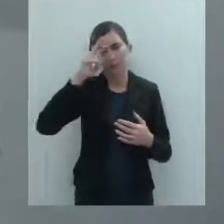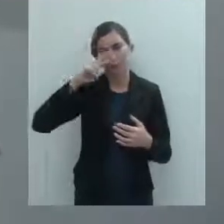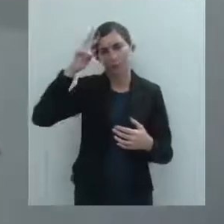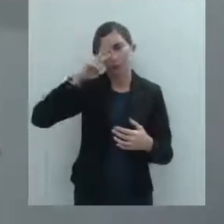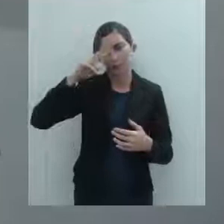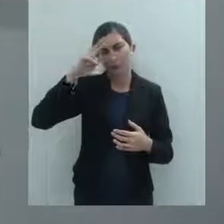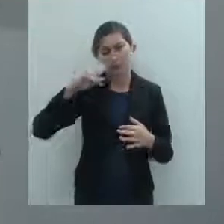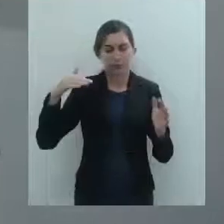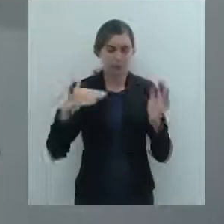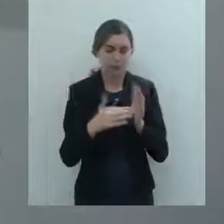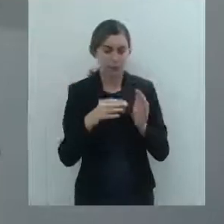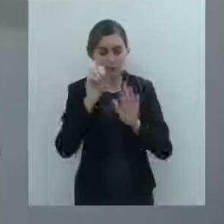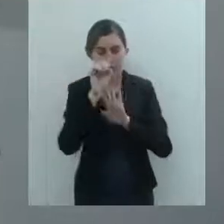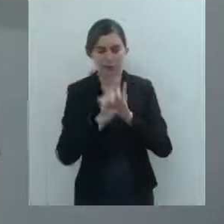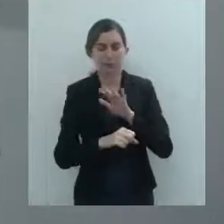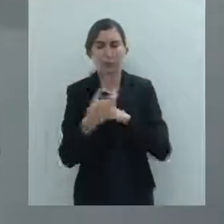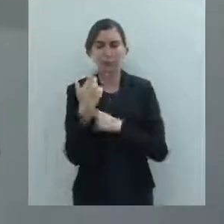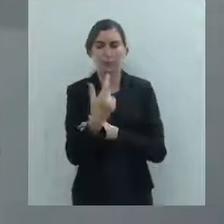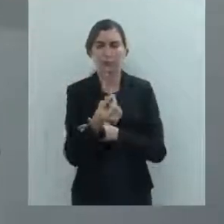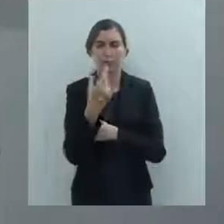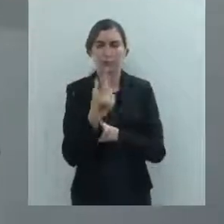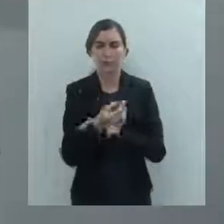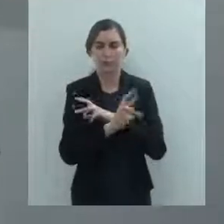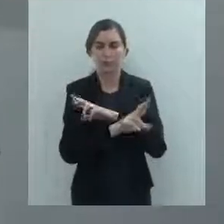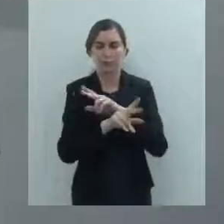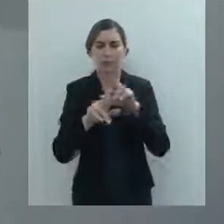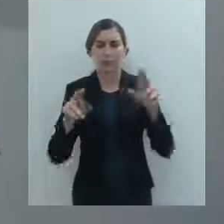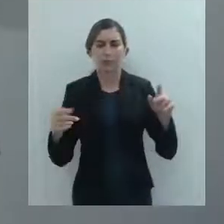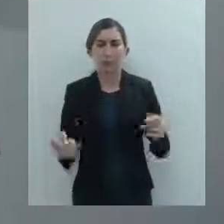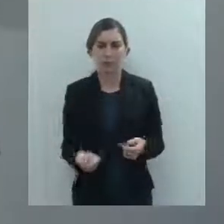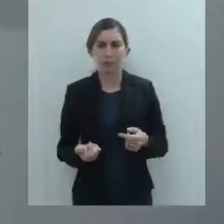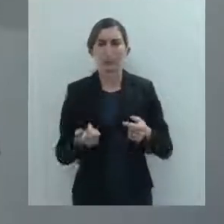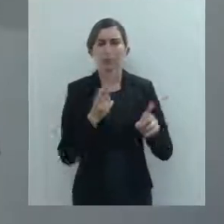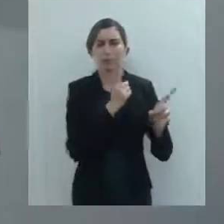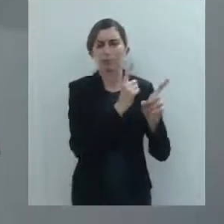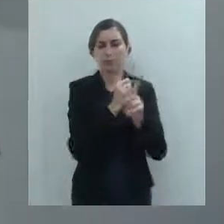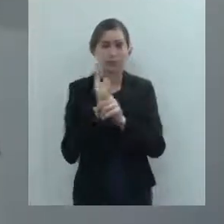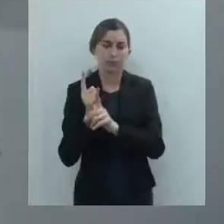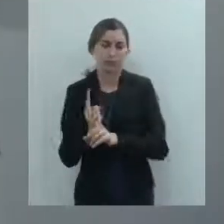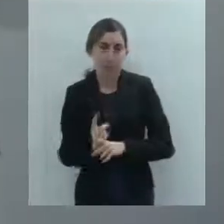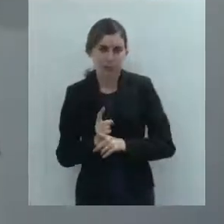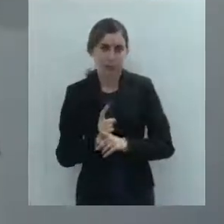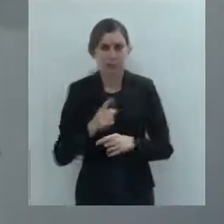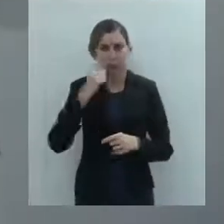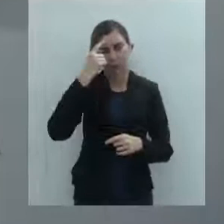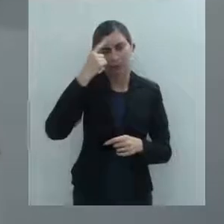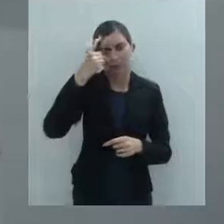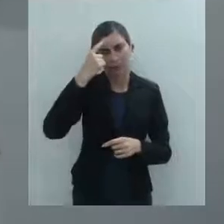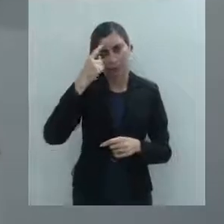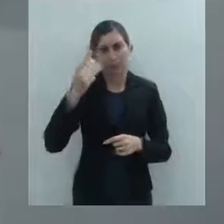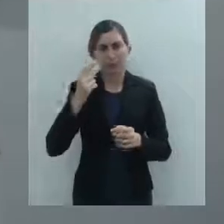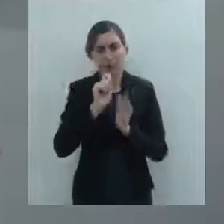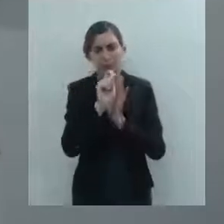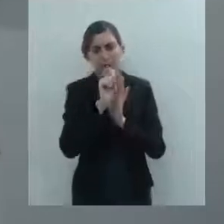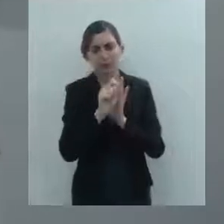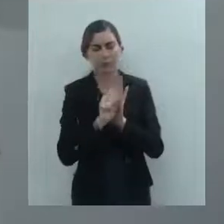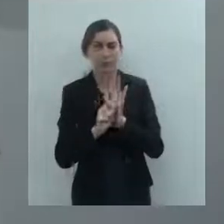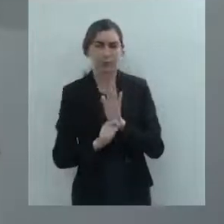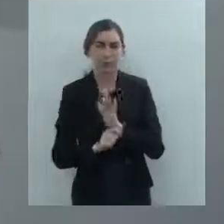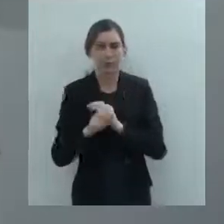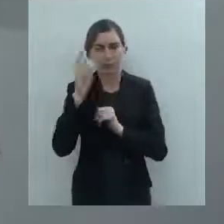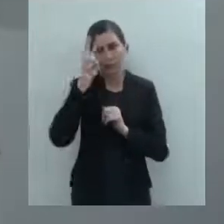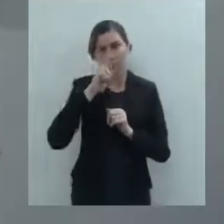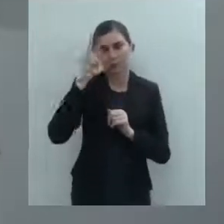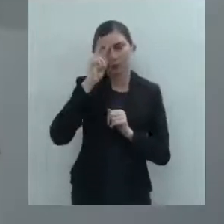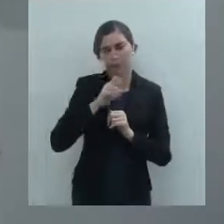história até o século 20 diversas foram as formas encontradas e pensar e escrever